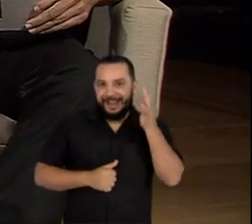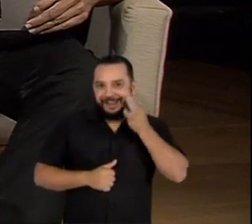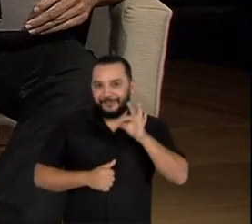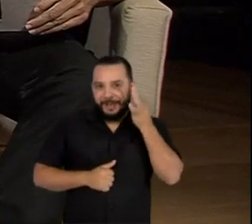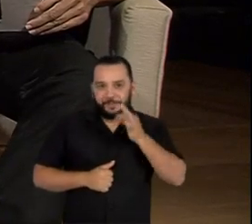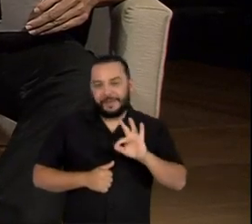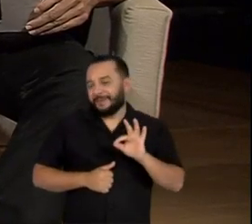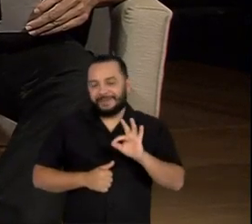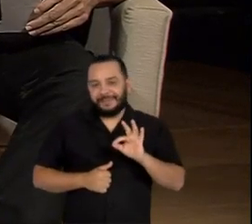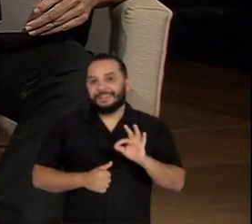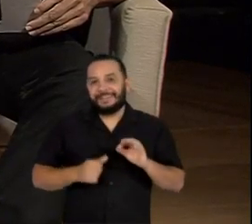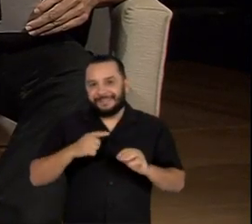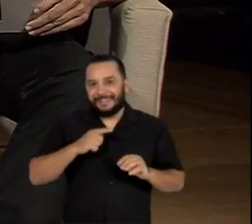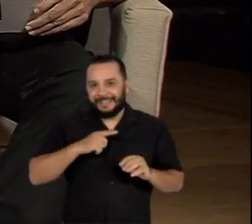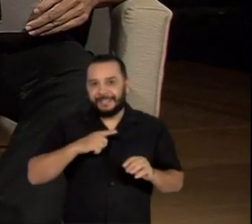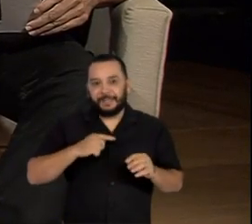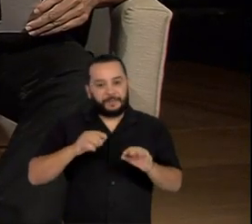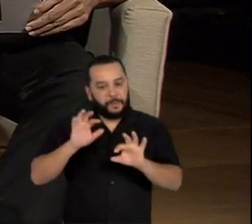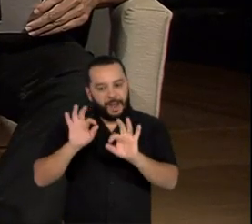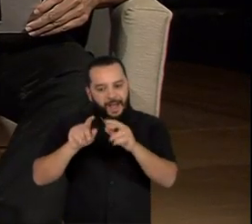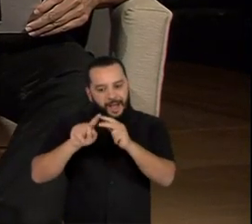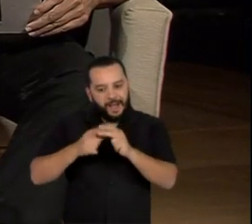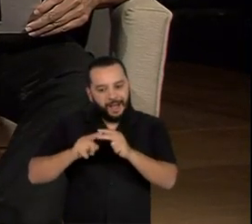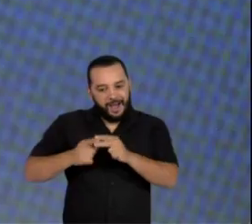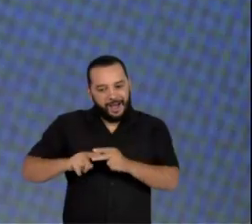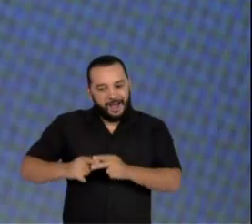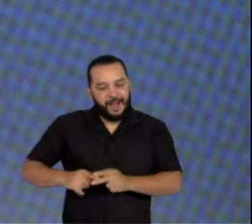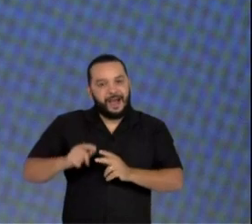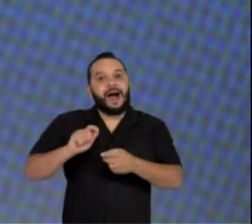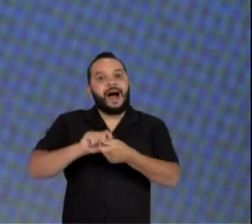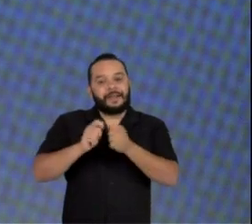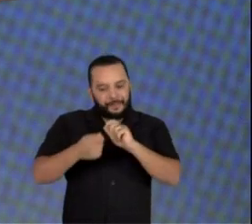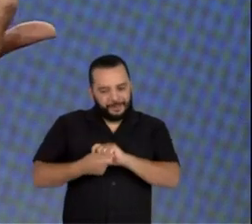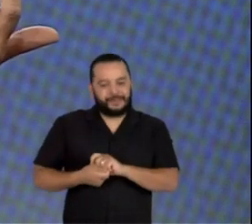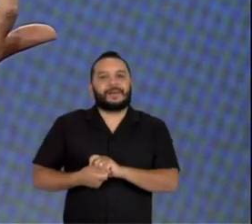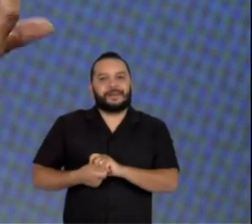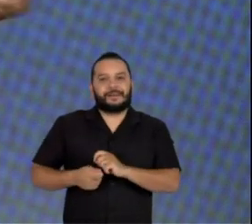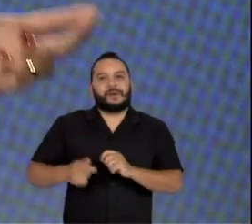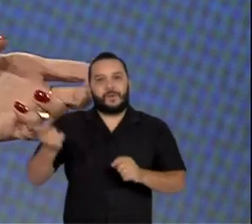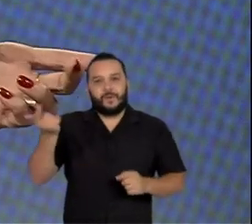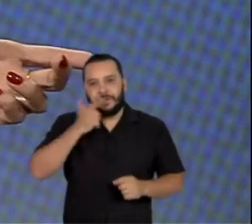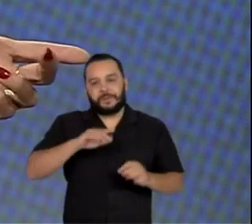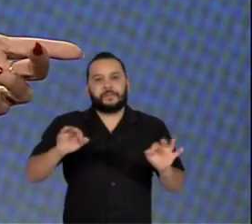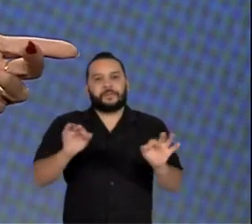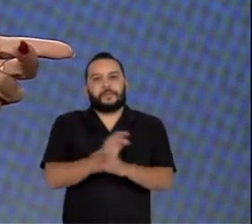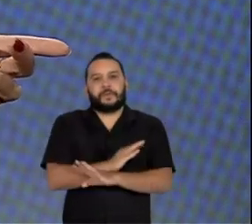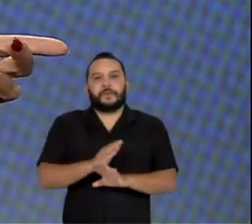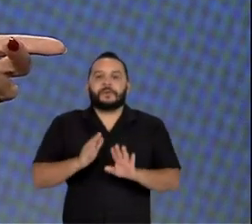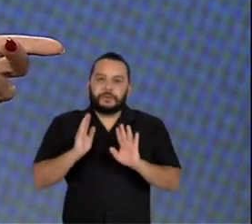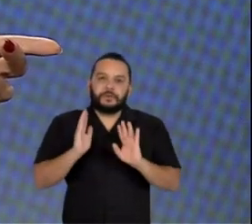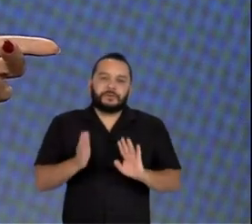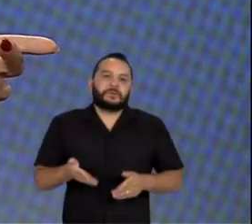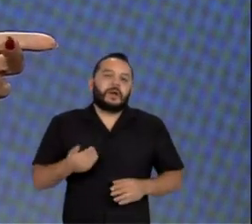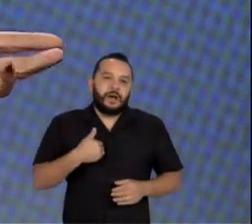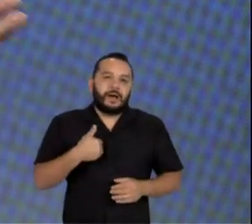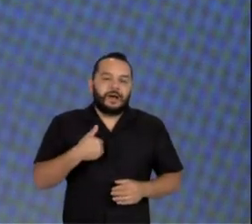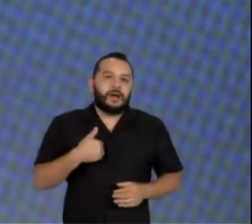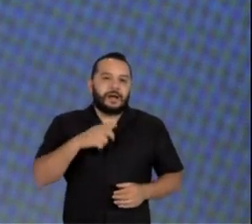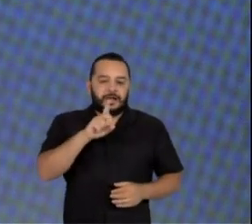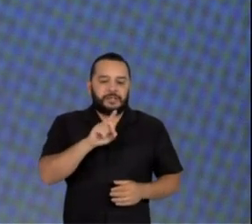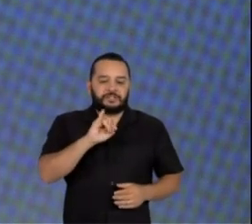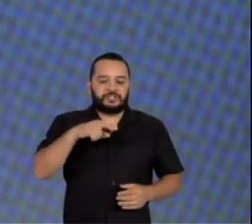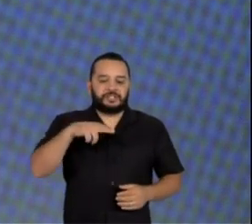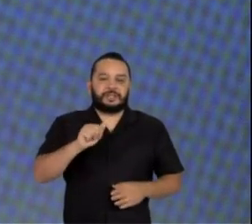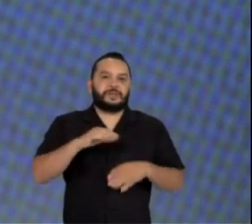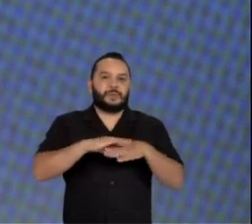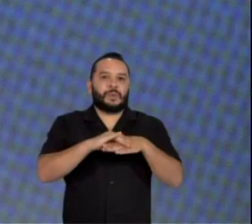né? E o Renato durou quase 1 ano fazendo isso. E quando ele finalmente ficou pronto, o Dina já estava dodói. Então, na verdade,